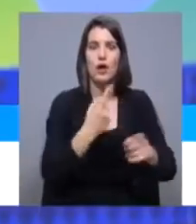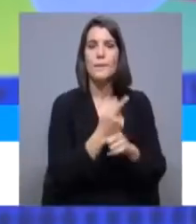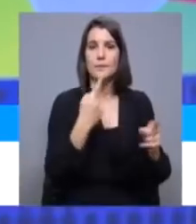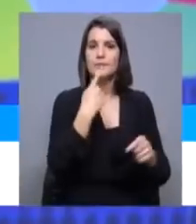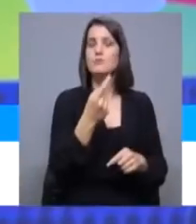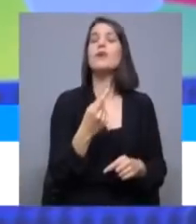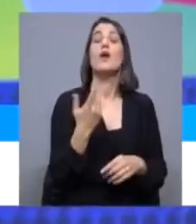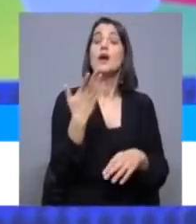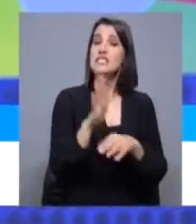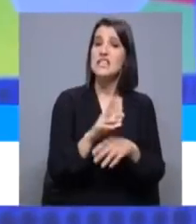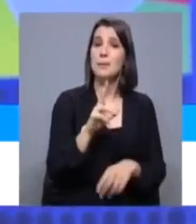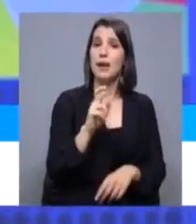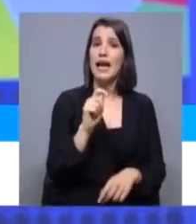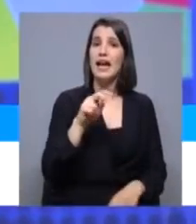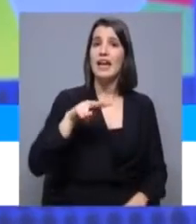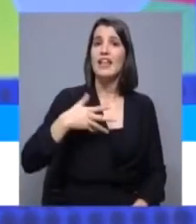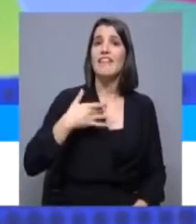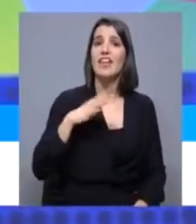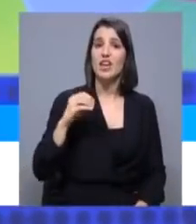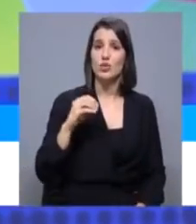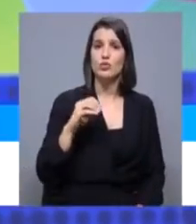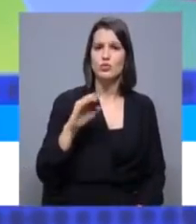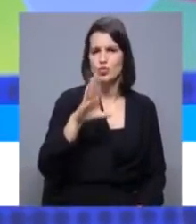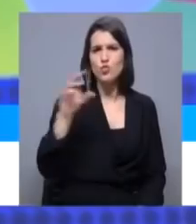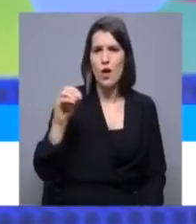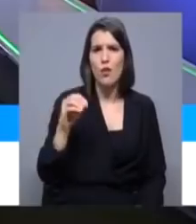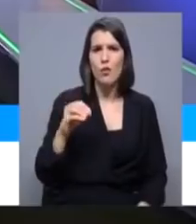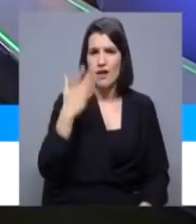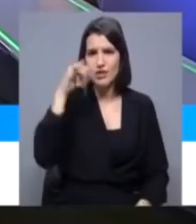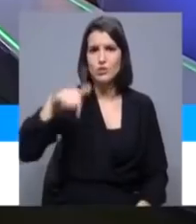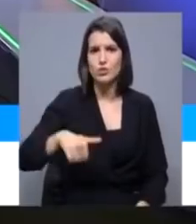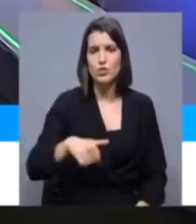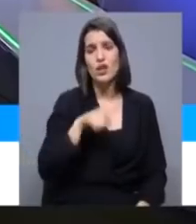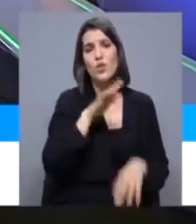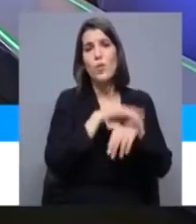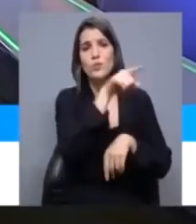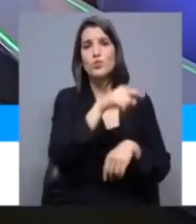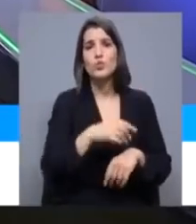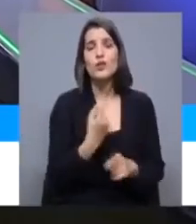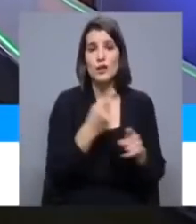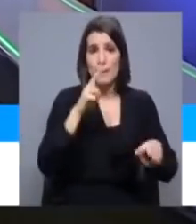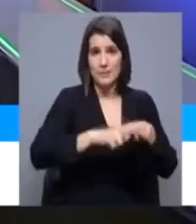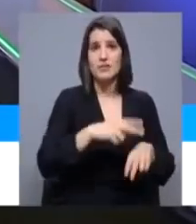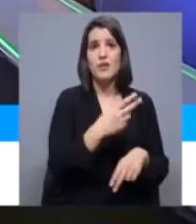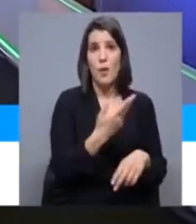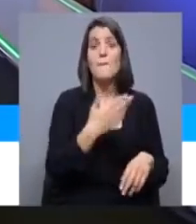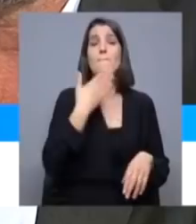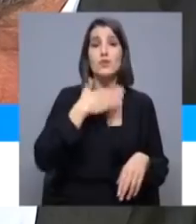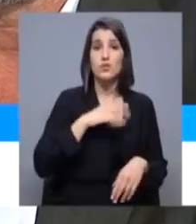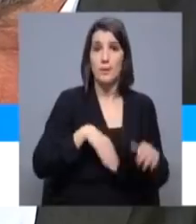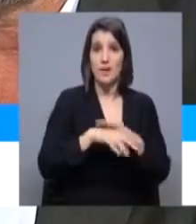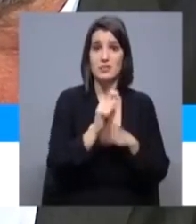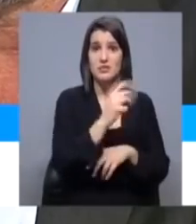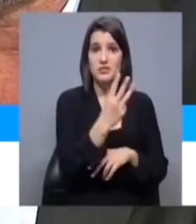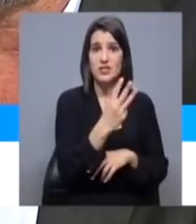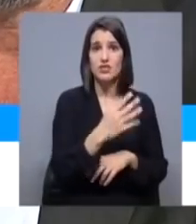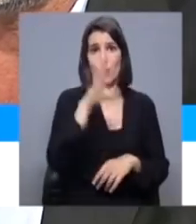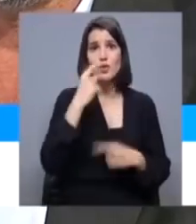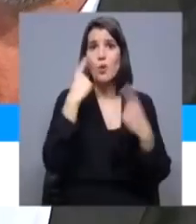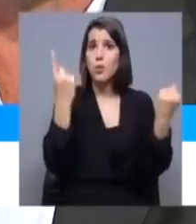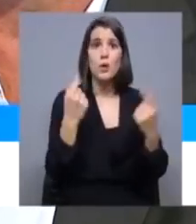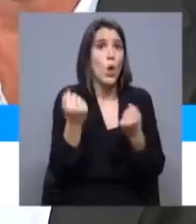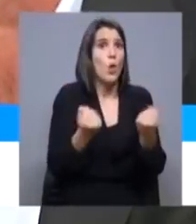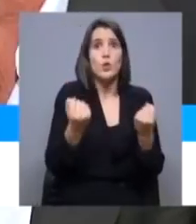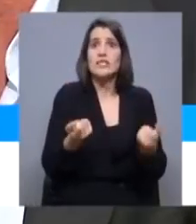que ir em outro exemplo Hyundai se você quiser um de vendas desta vida porque se tivesse uma prisão preventiva com um máximo de três meses significa que